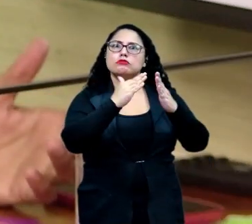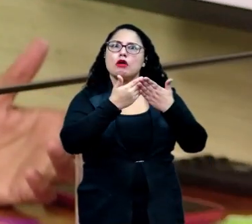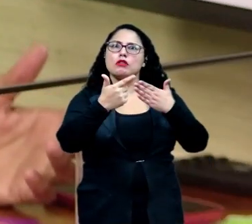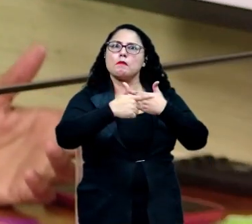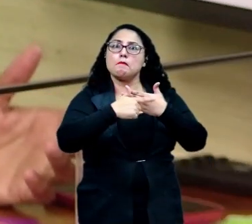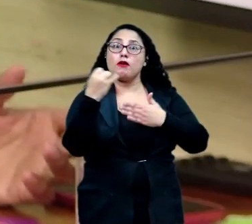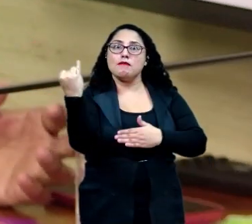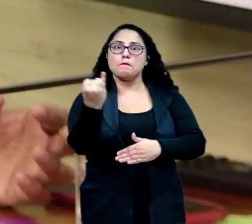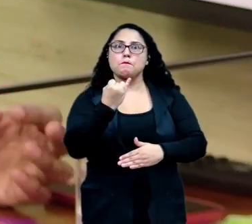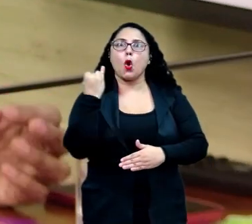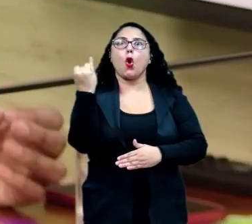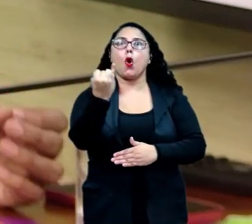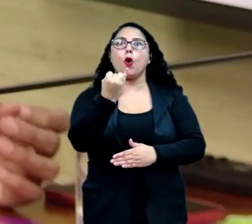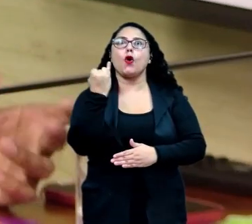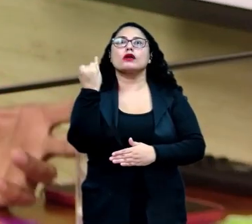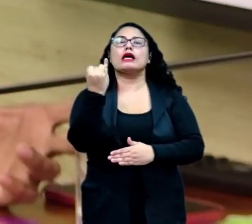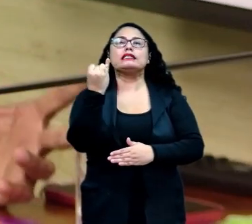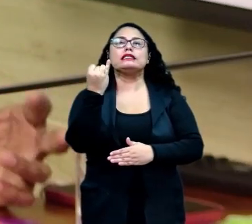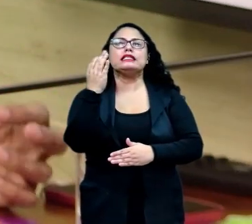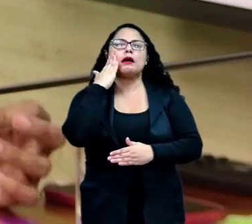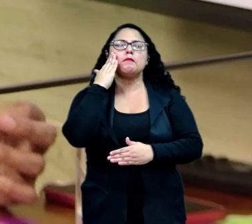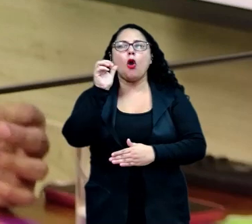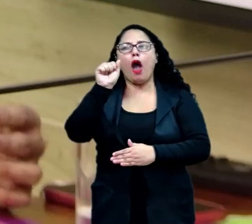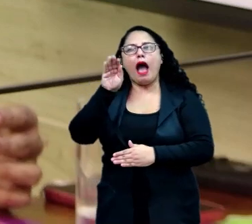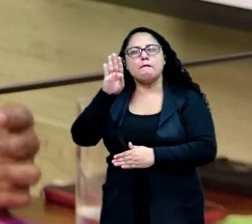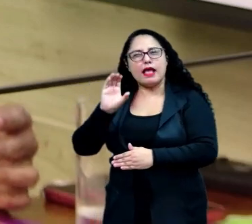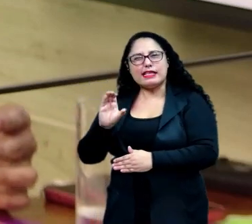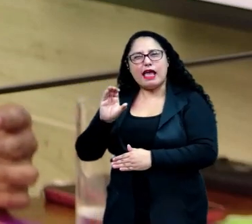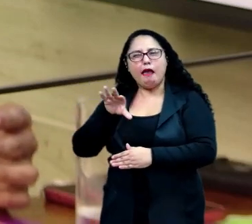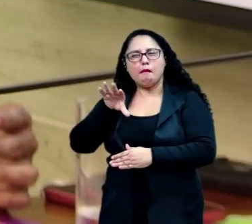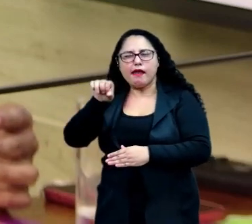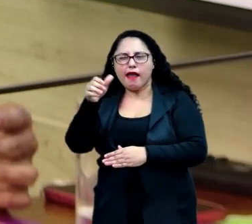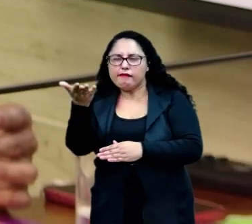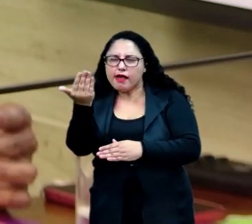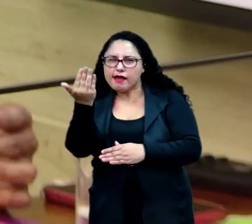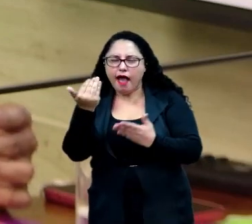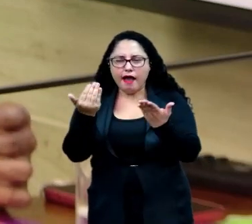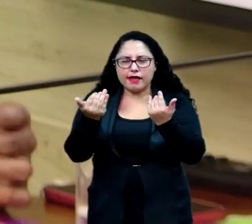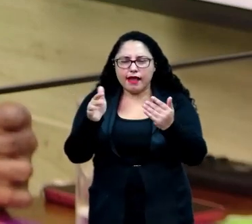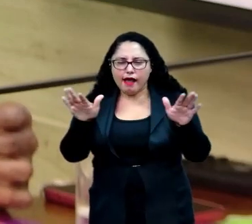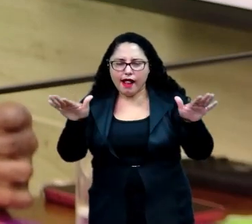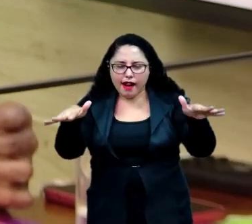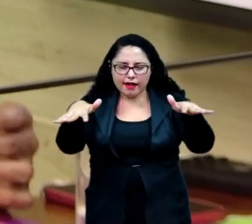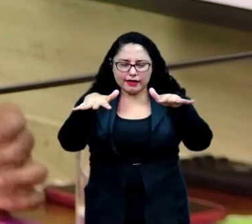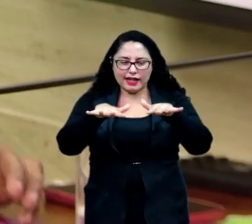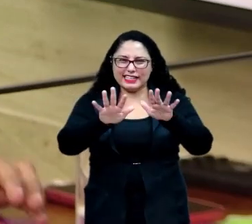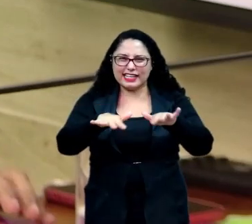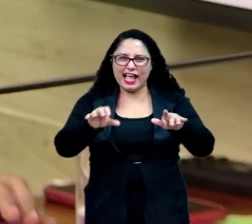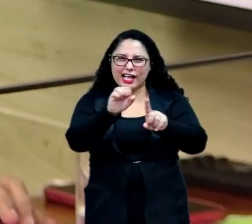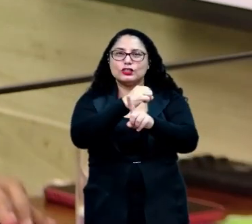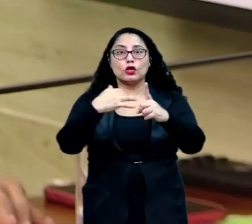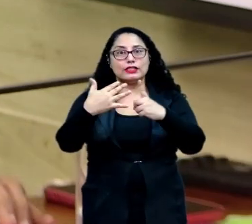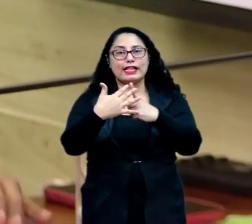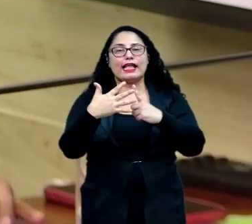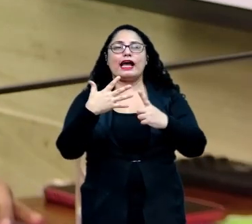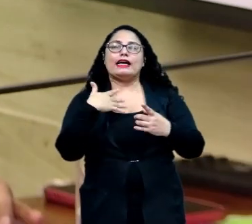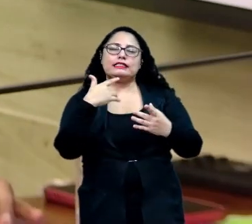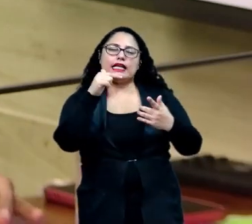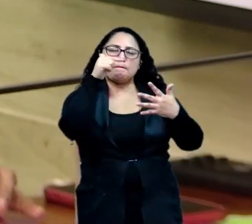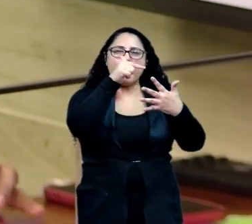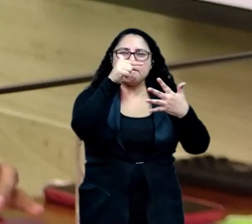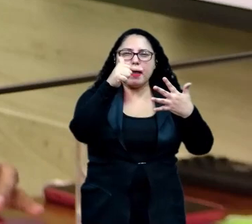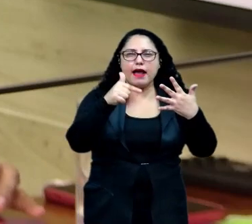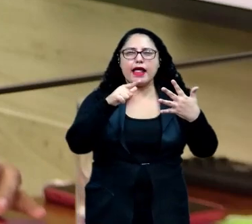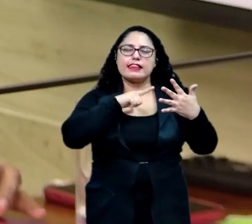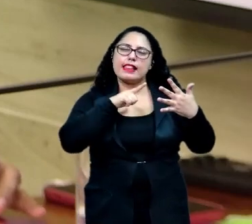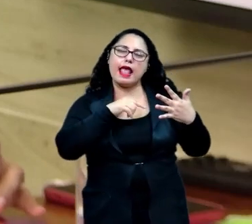papel fundamental sabe, o beabazinho, de pegar aqui, vem cá comigo. A sociedade é assim, a sociedade